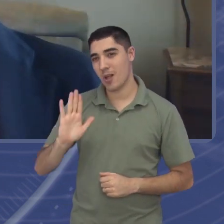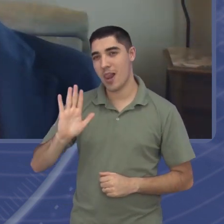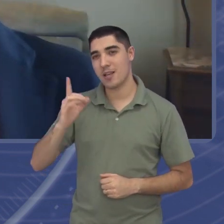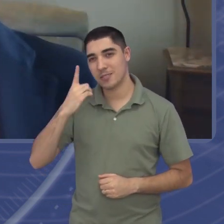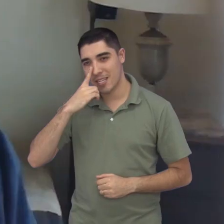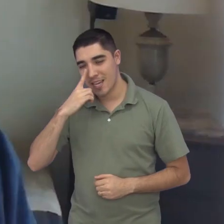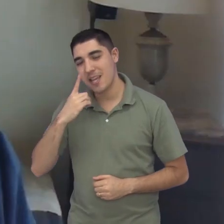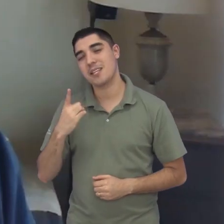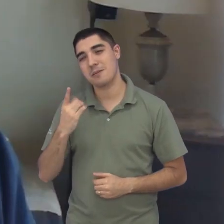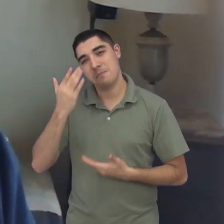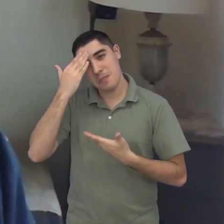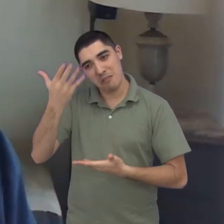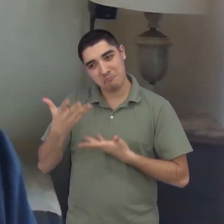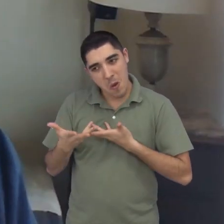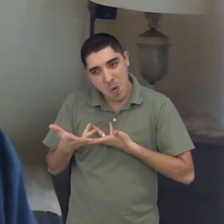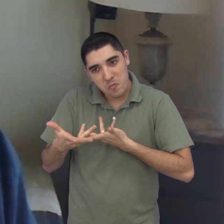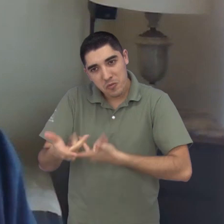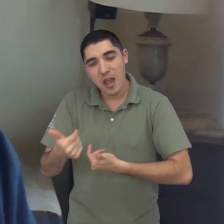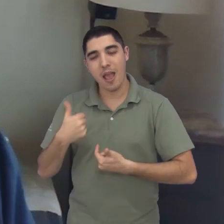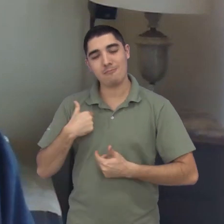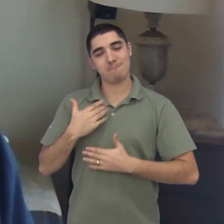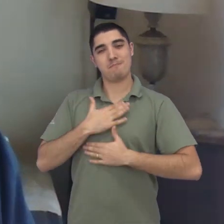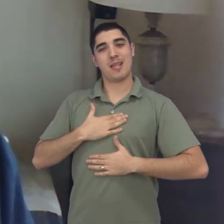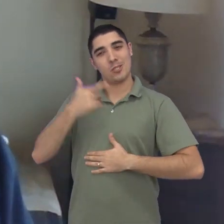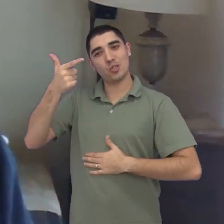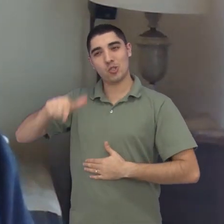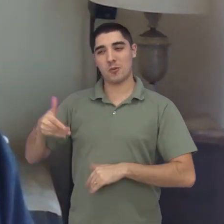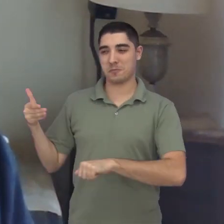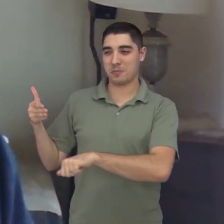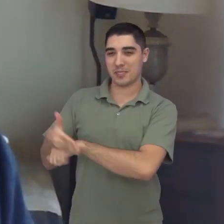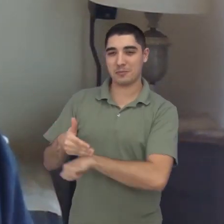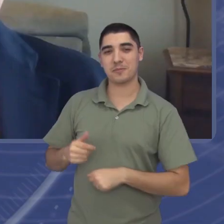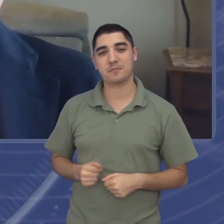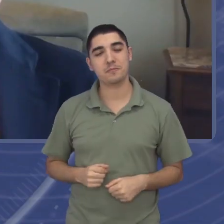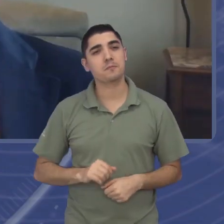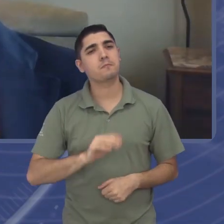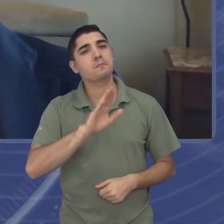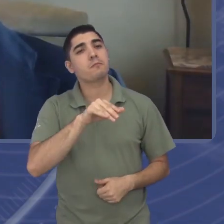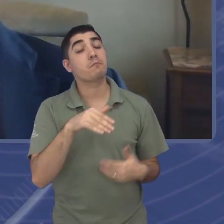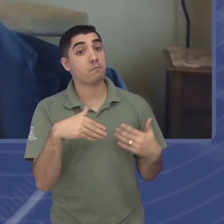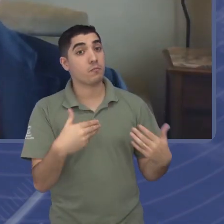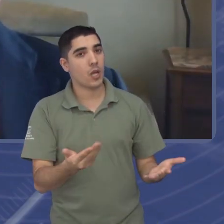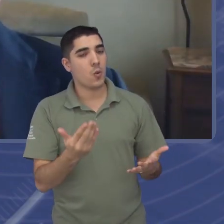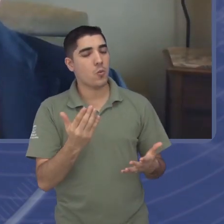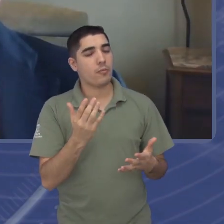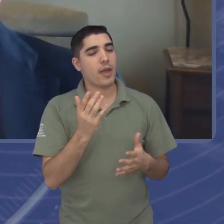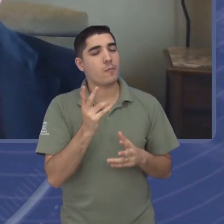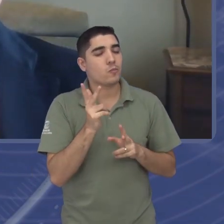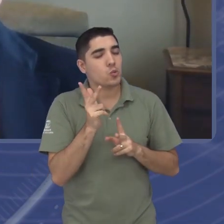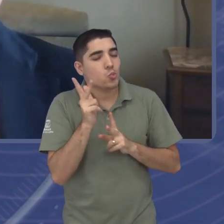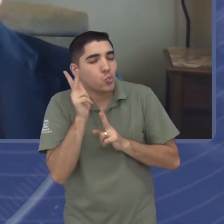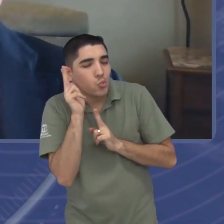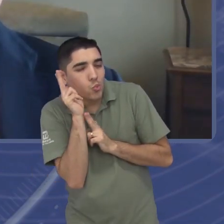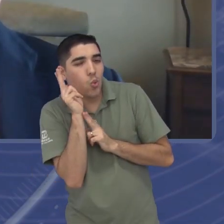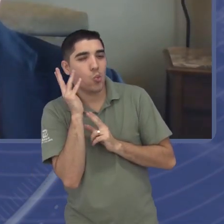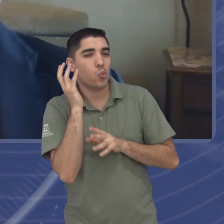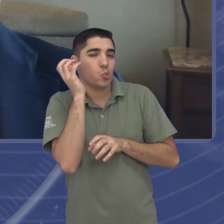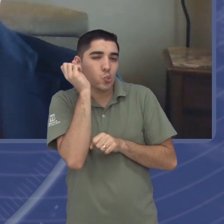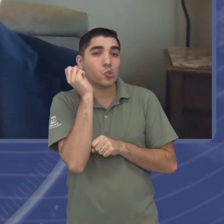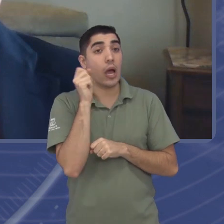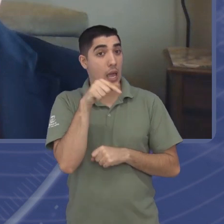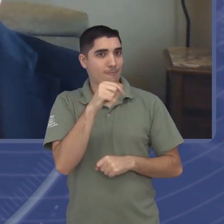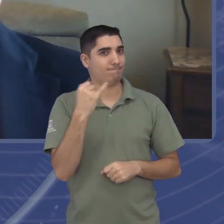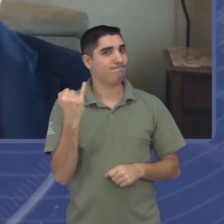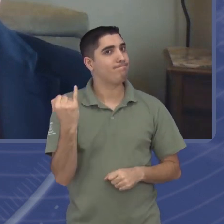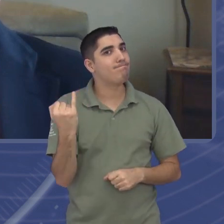Olá, Dani. Obrigado pelo convite. É um prazer estar aqui novamente. E o sono é uma parte importantíssima